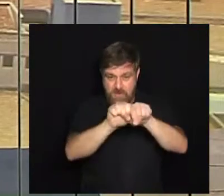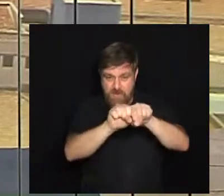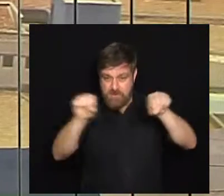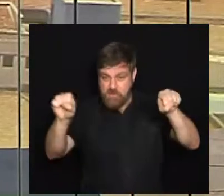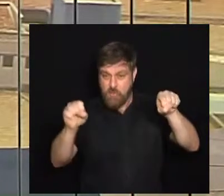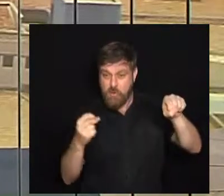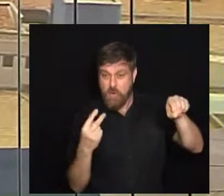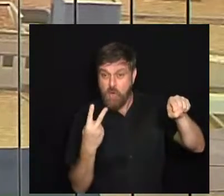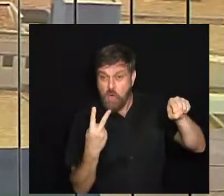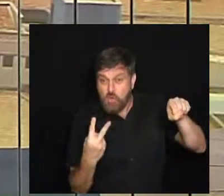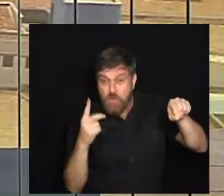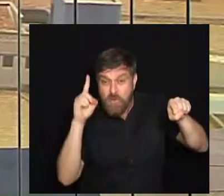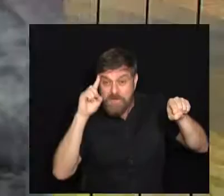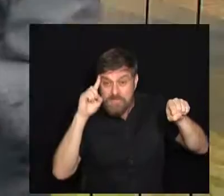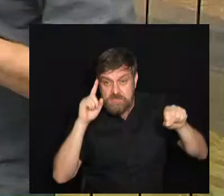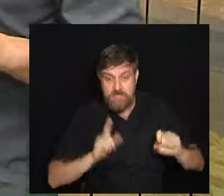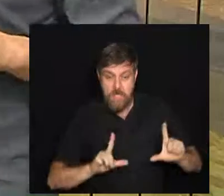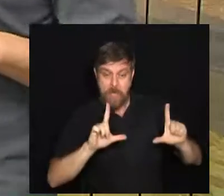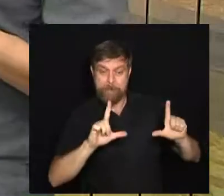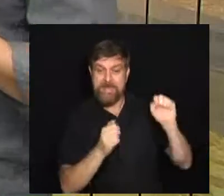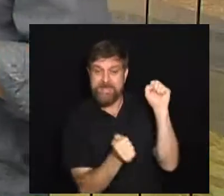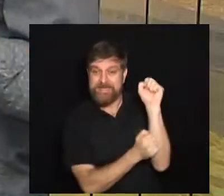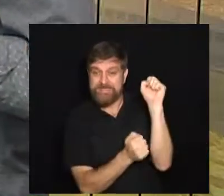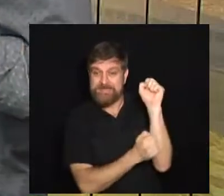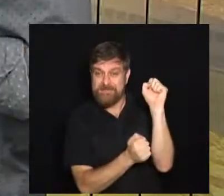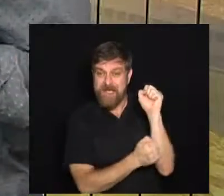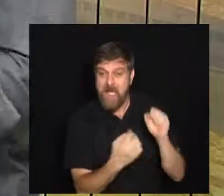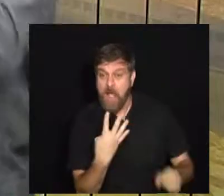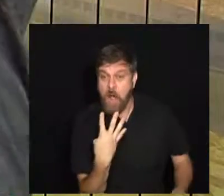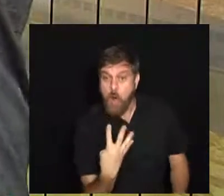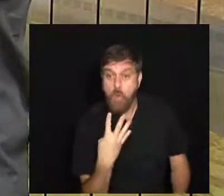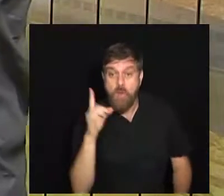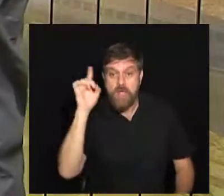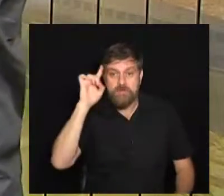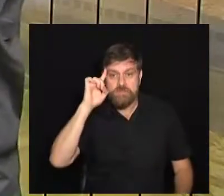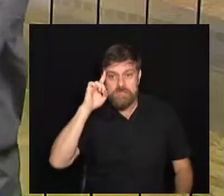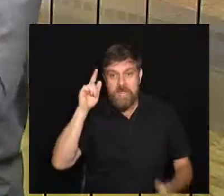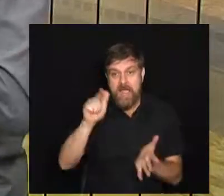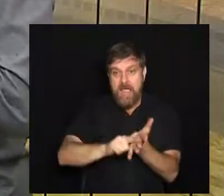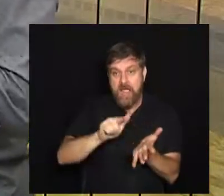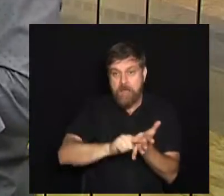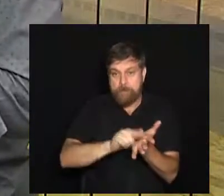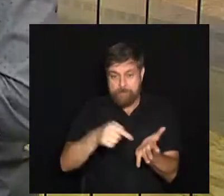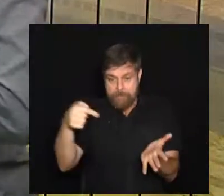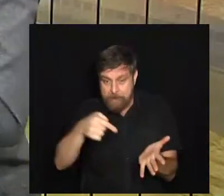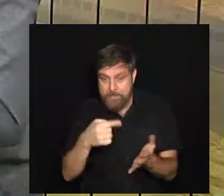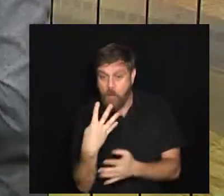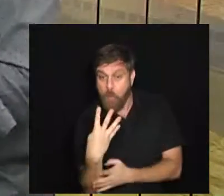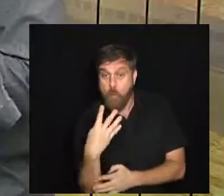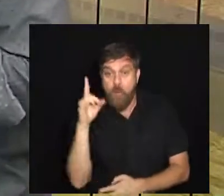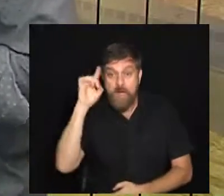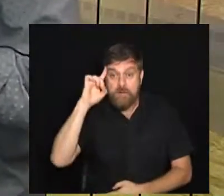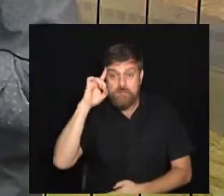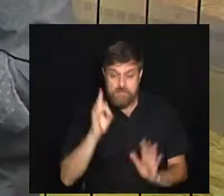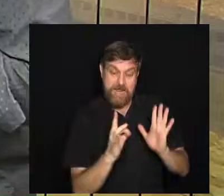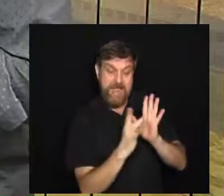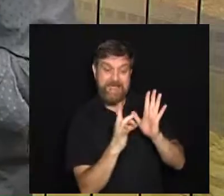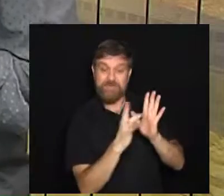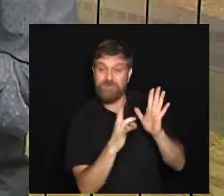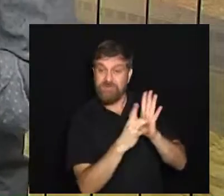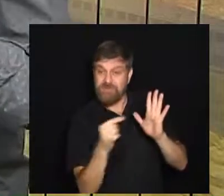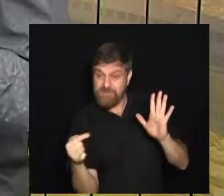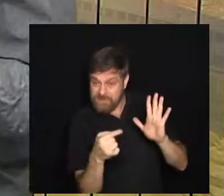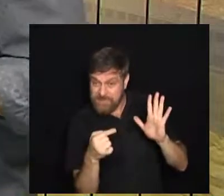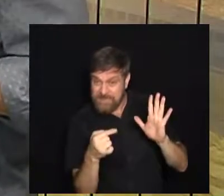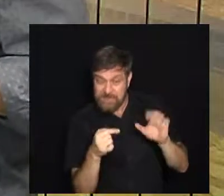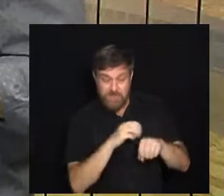aqui no 48 horas numa placa de madeira quatro dias um pedaço de papel quatro dias numa placa de vidro quatro